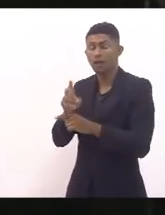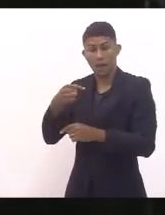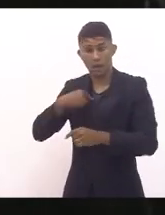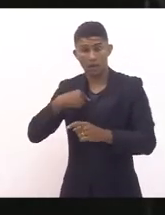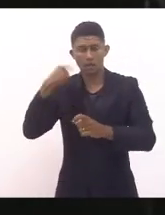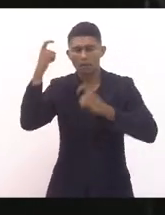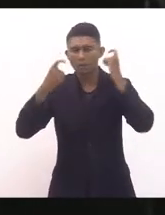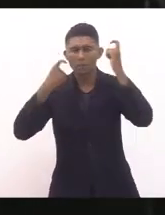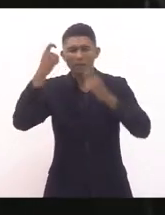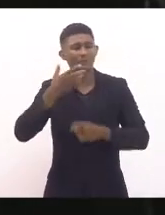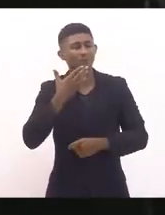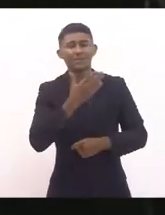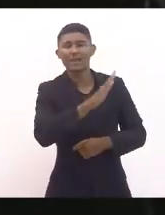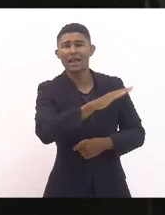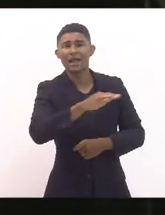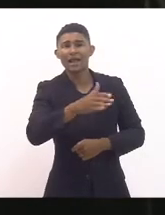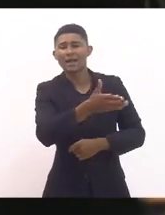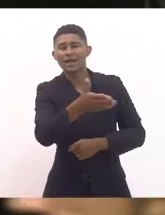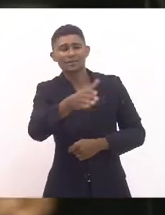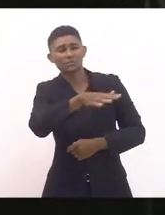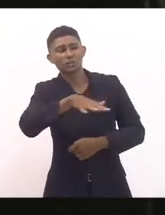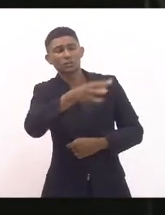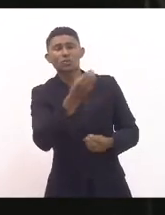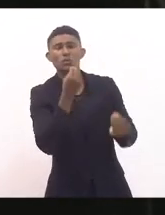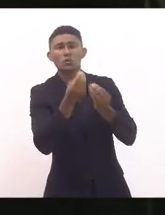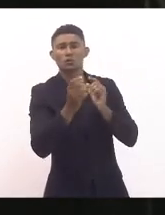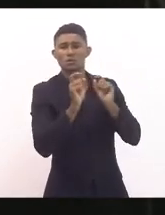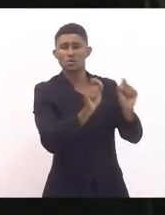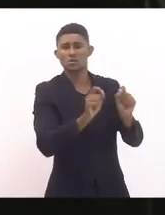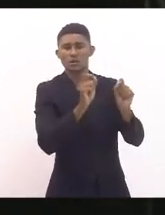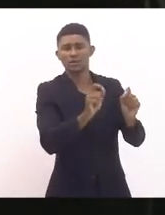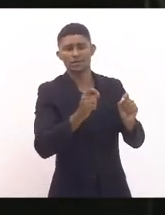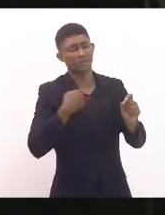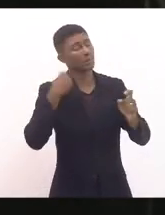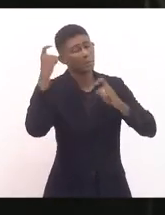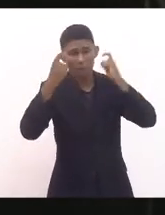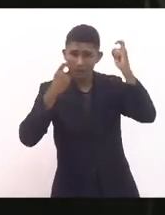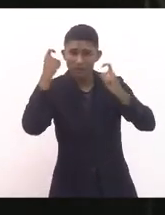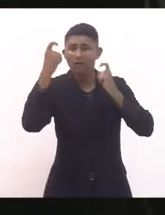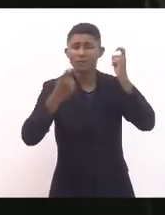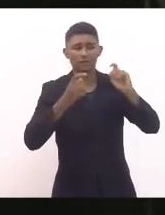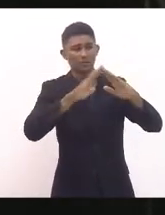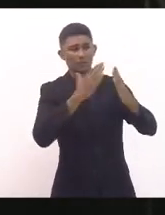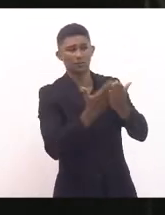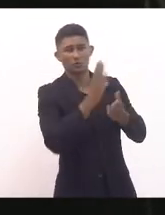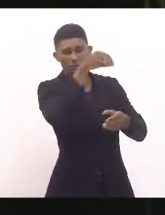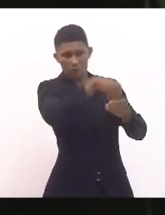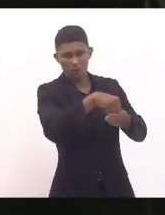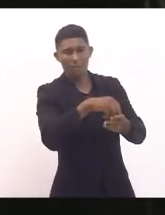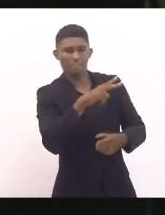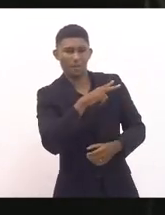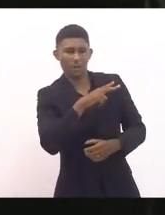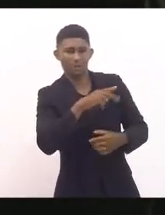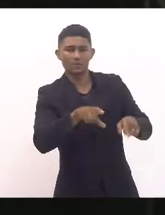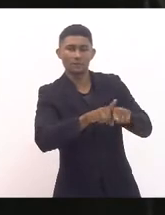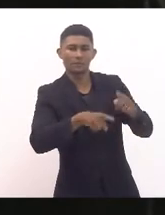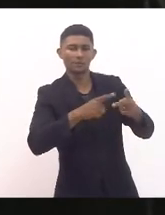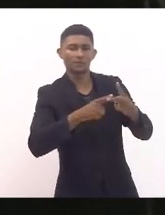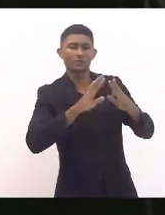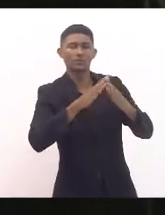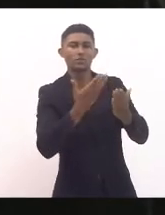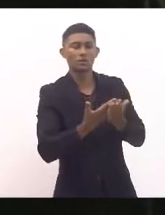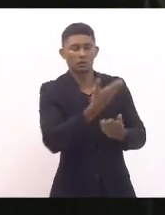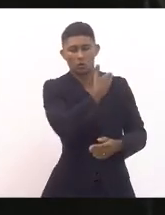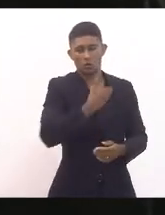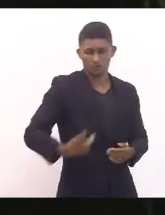infantil, com aquelas que as crianças consomem nas cantinas das escolas públicas e principalmente das particulares. E eu não tenho medo de